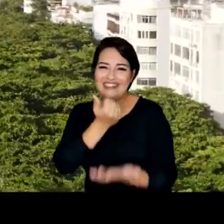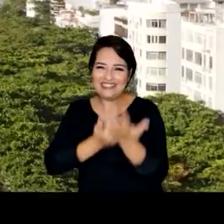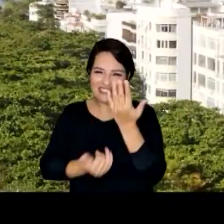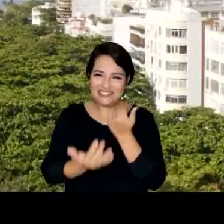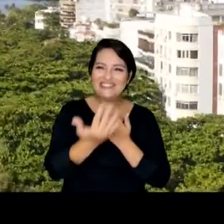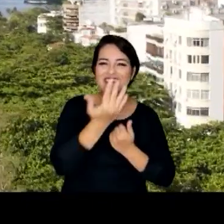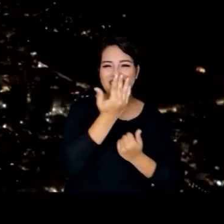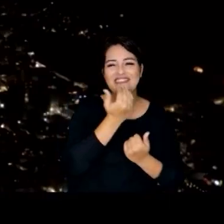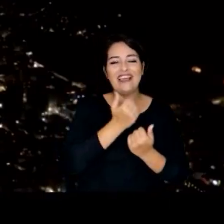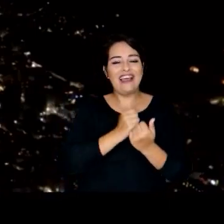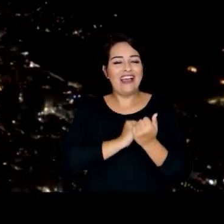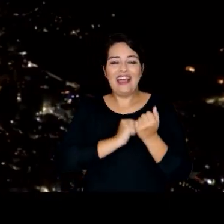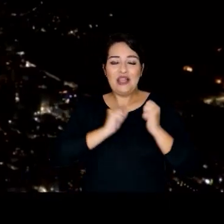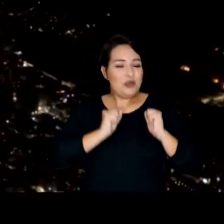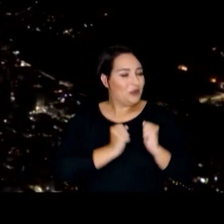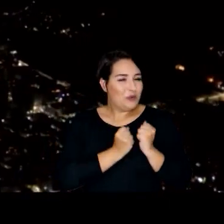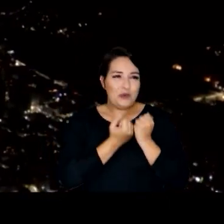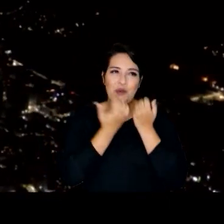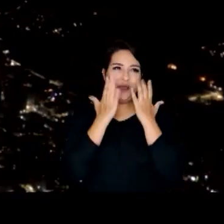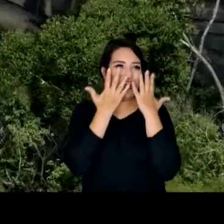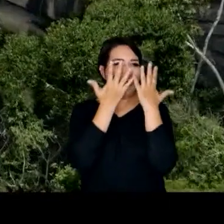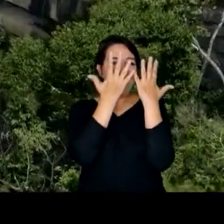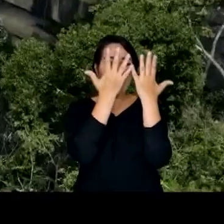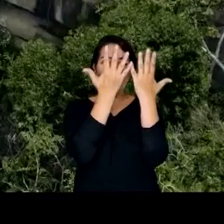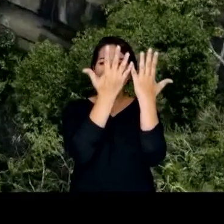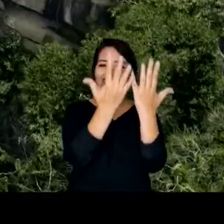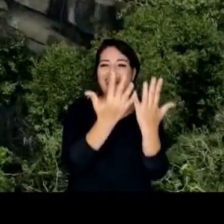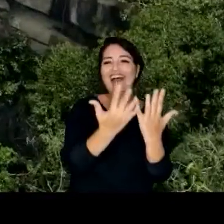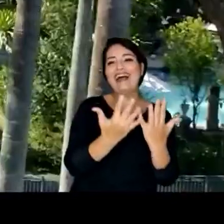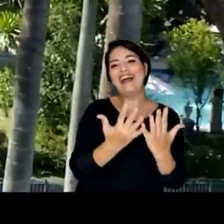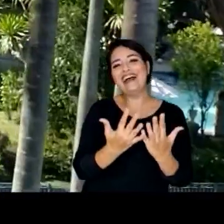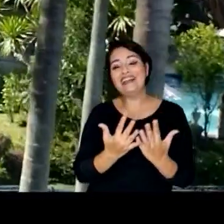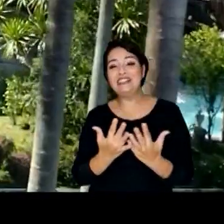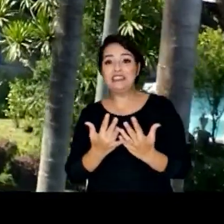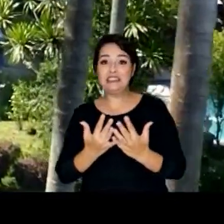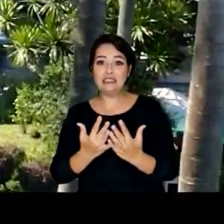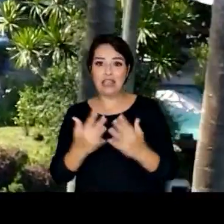e o de Janeiro vem se apaixonar